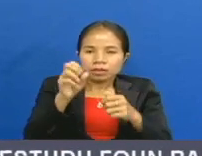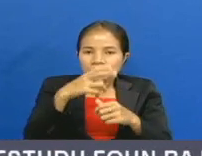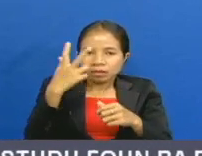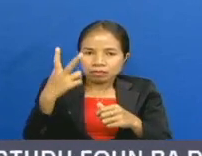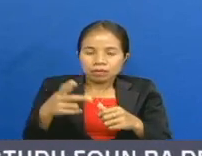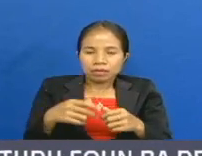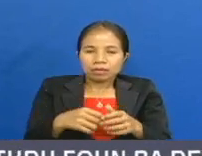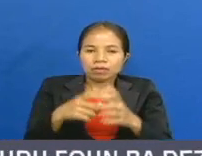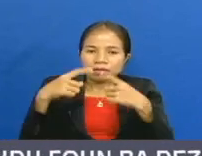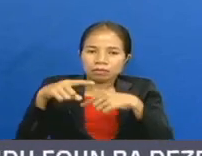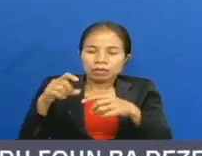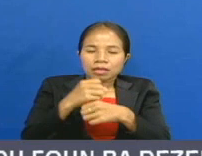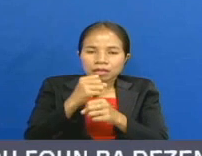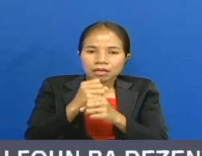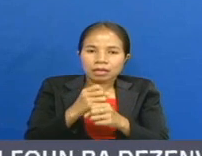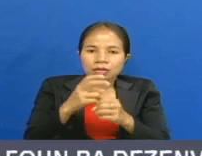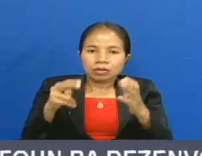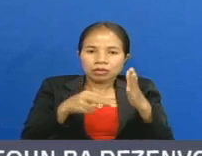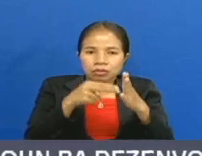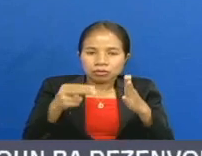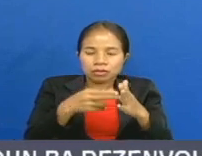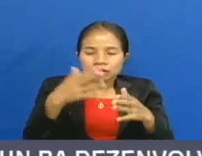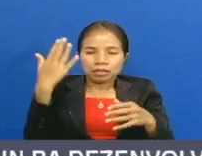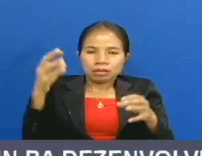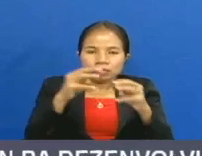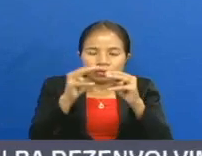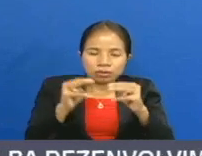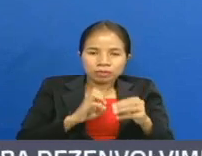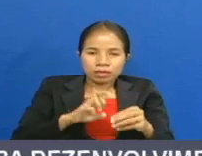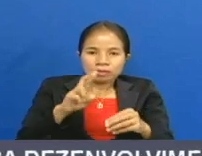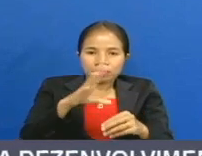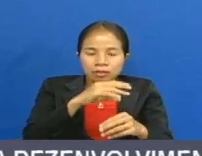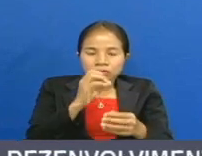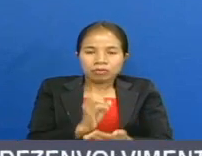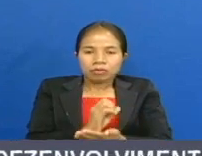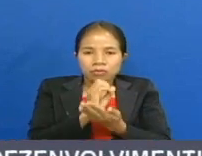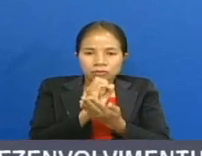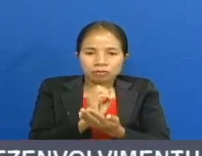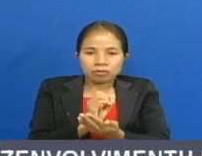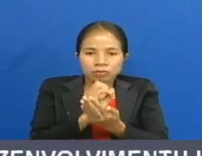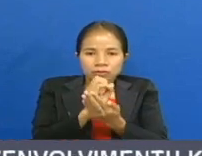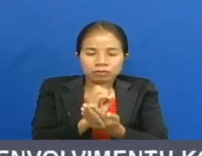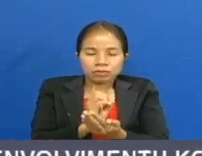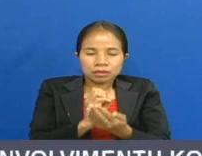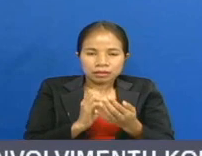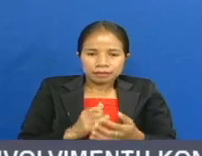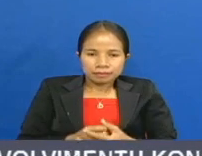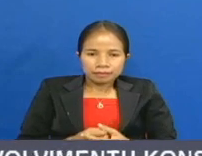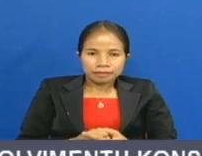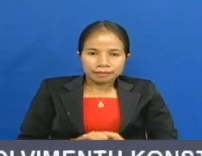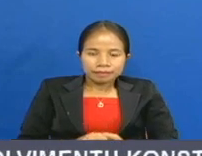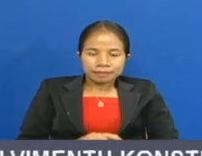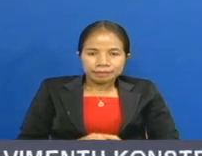Racintolo, onde desloca para a cobertura e município Hermera, na região administrativa especial